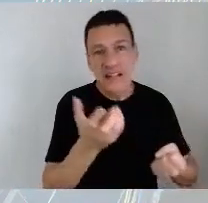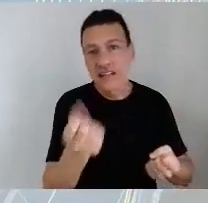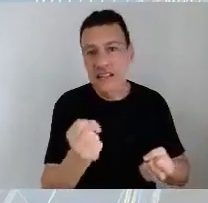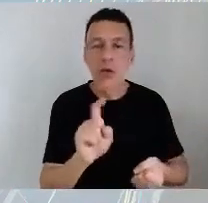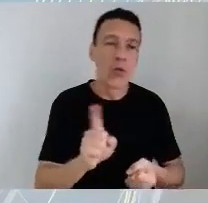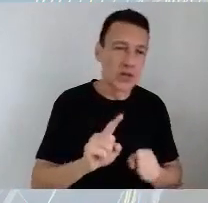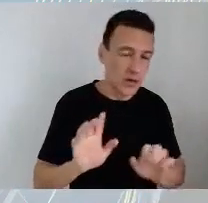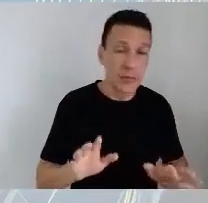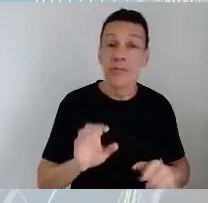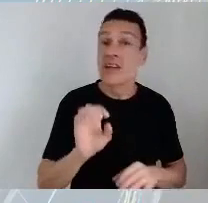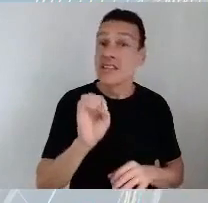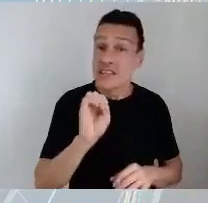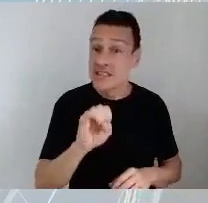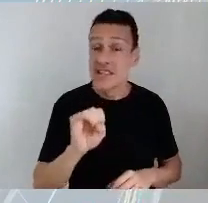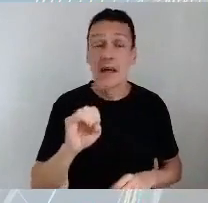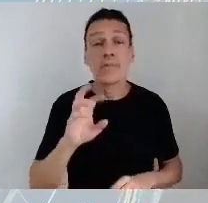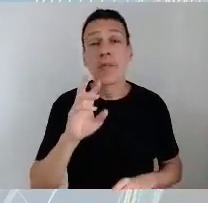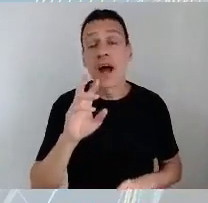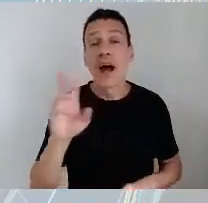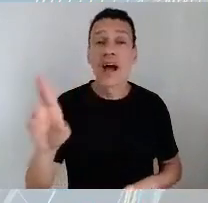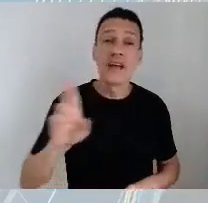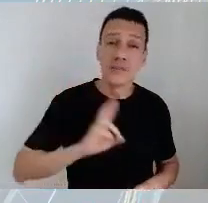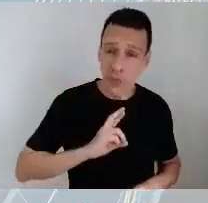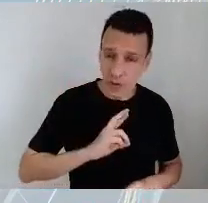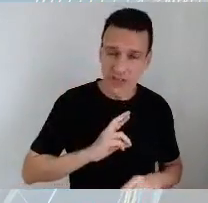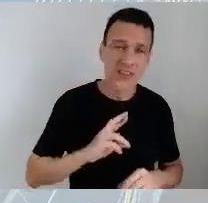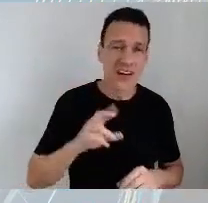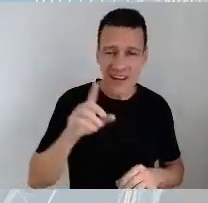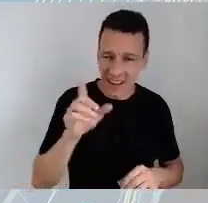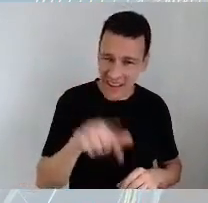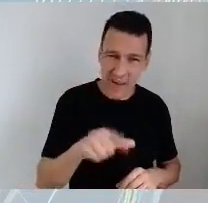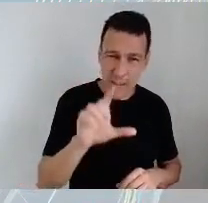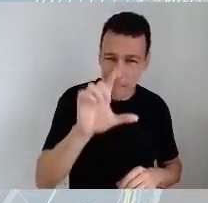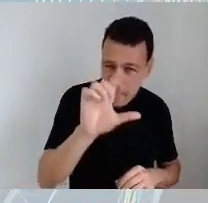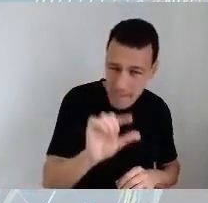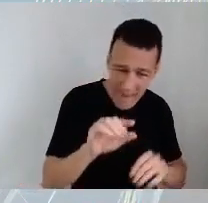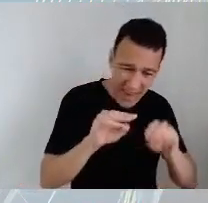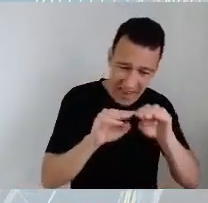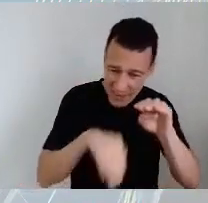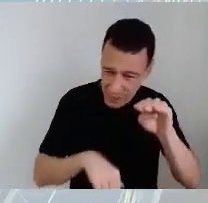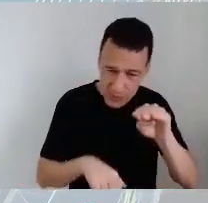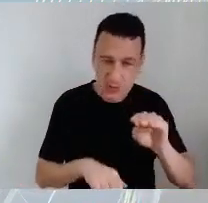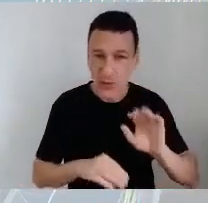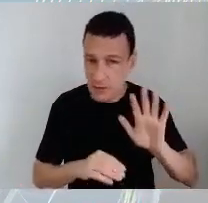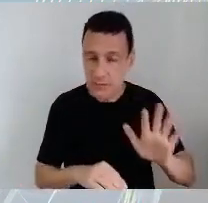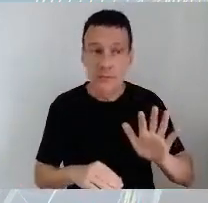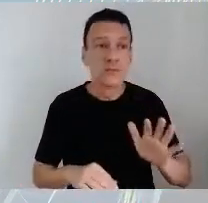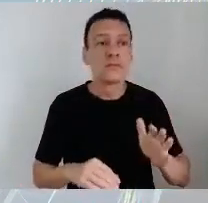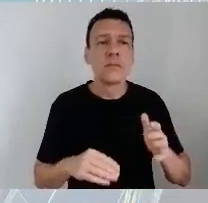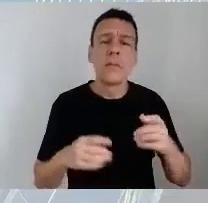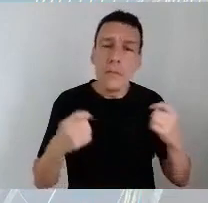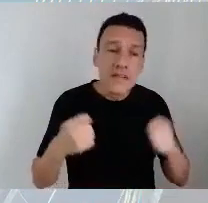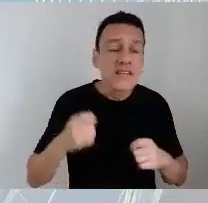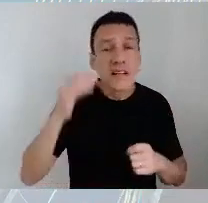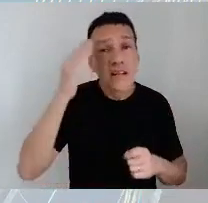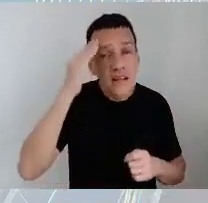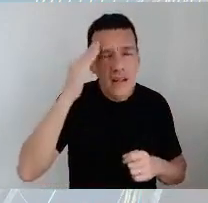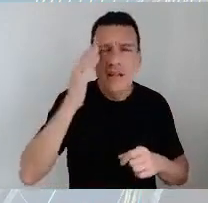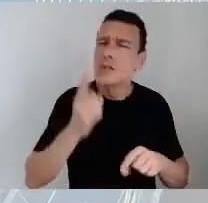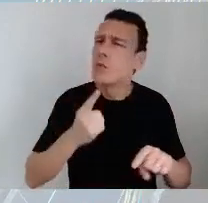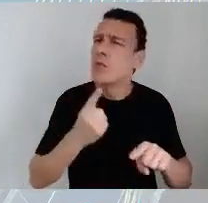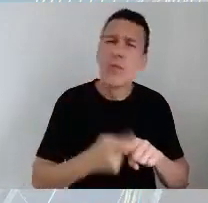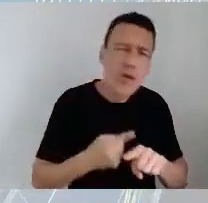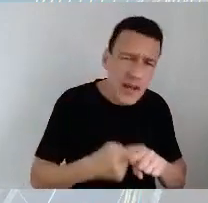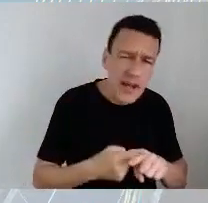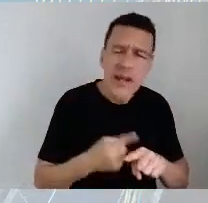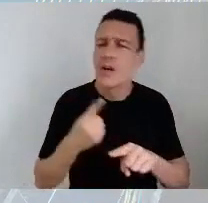retorne resultados um pouco mais negativos, aí a gente precisa realmente entender os porquês disso, e daí trazendo a